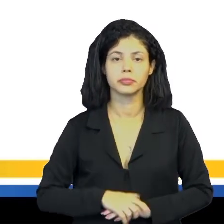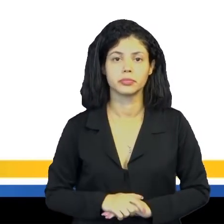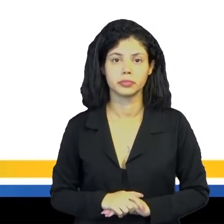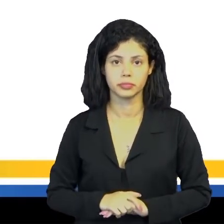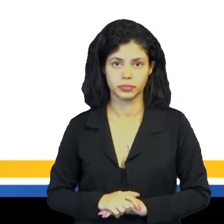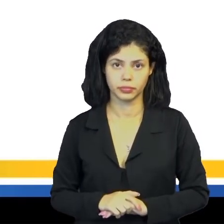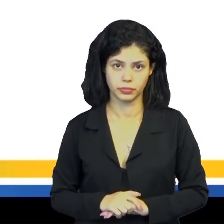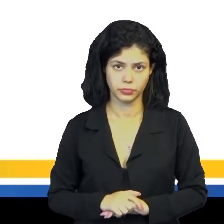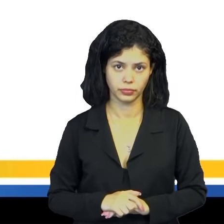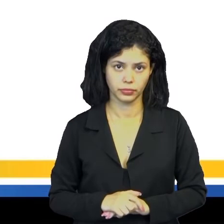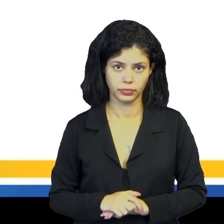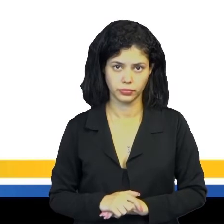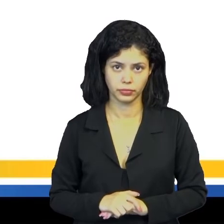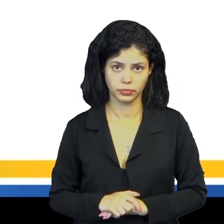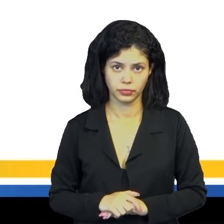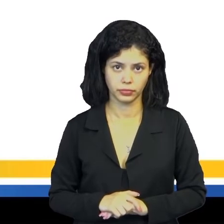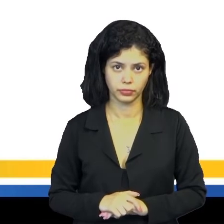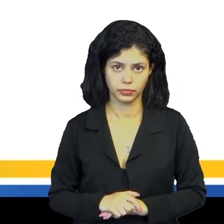resposta.